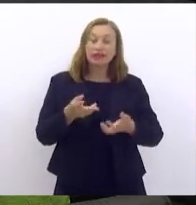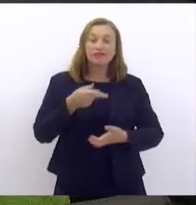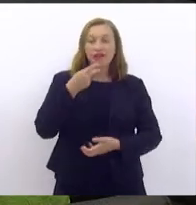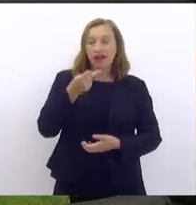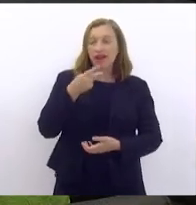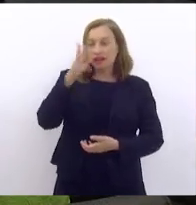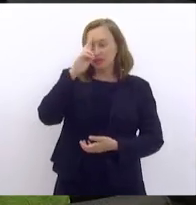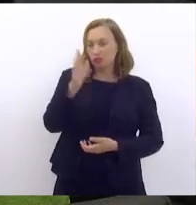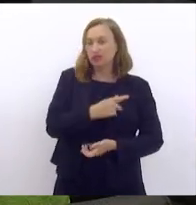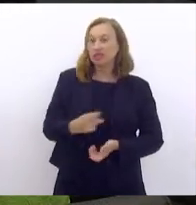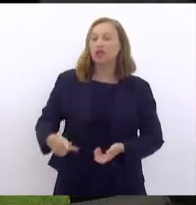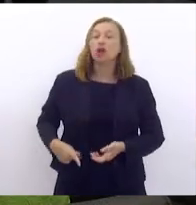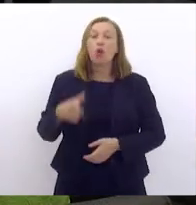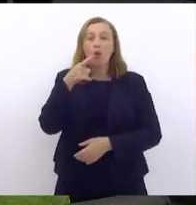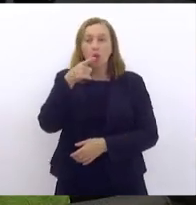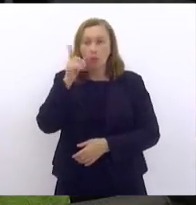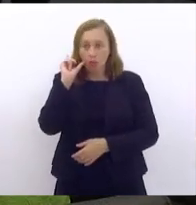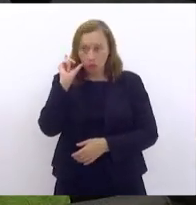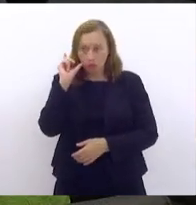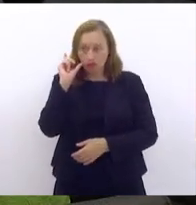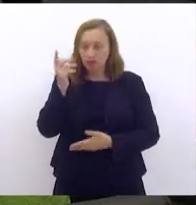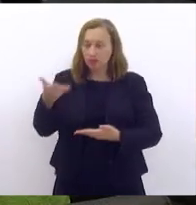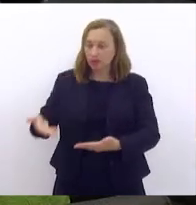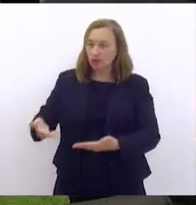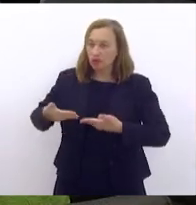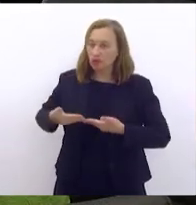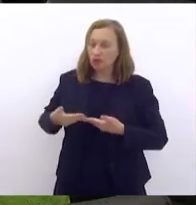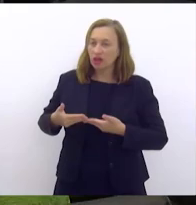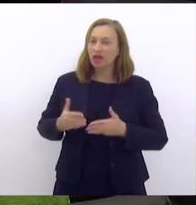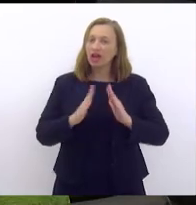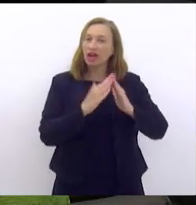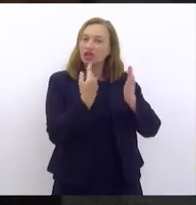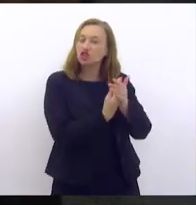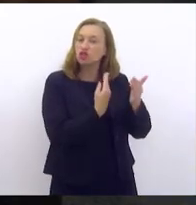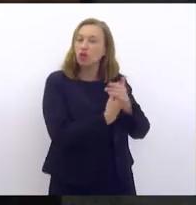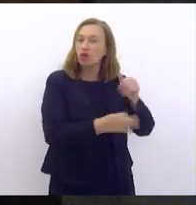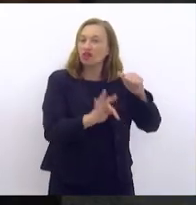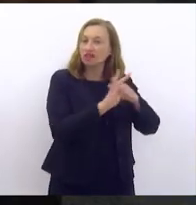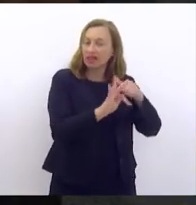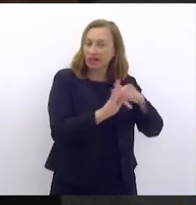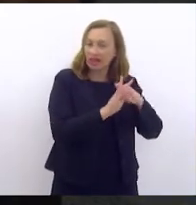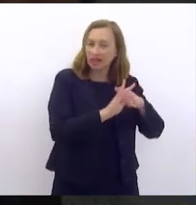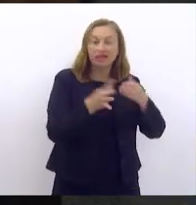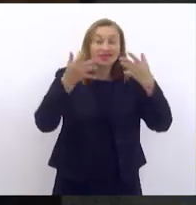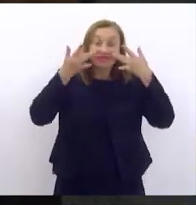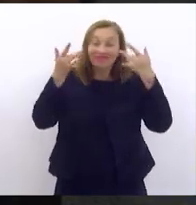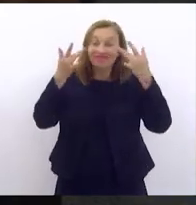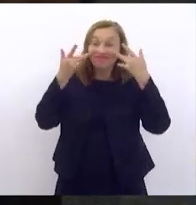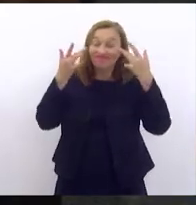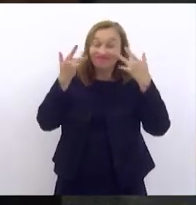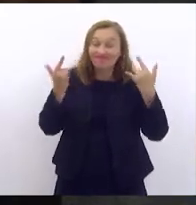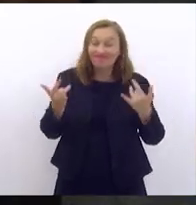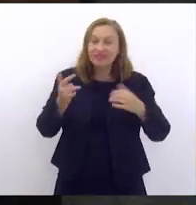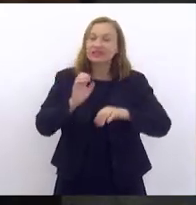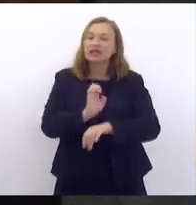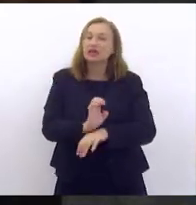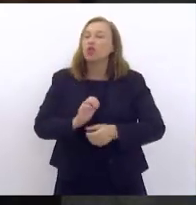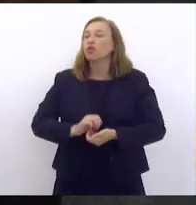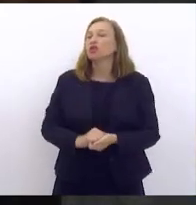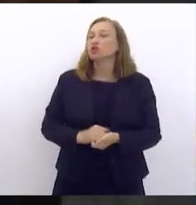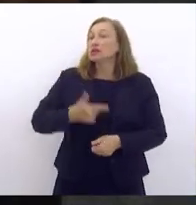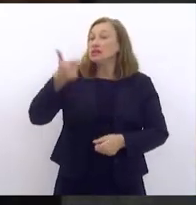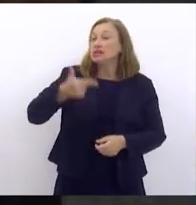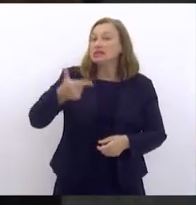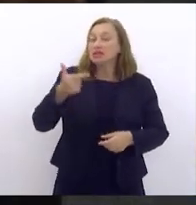que ontem, pelo convite da Escola Técnica Estadual de Teatro Martins Pena, eu tive no